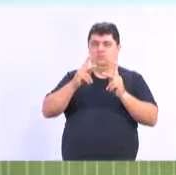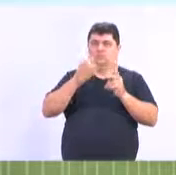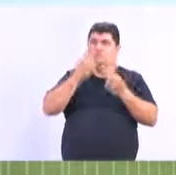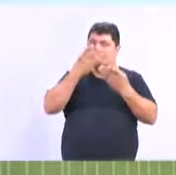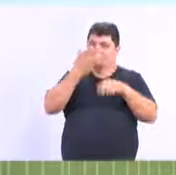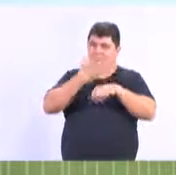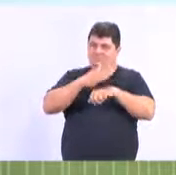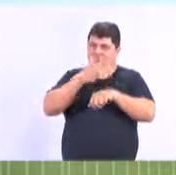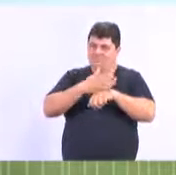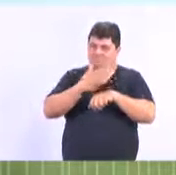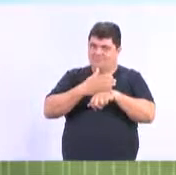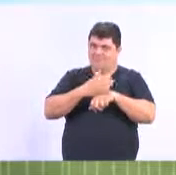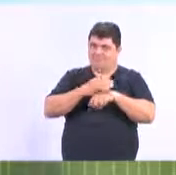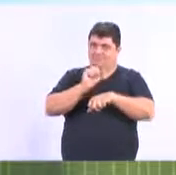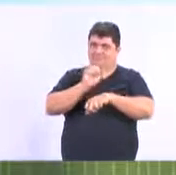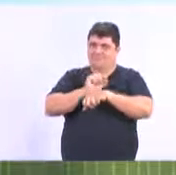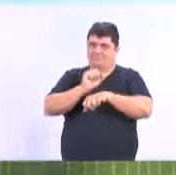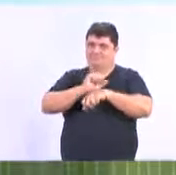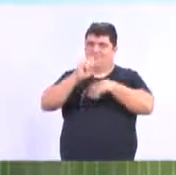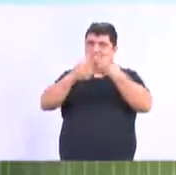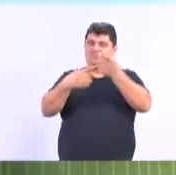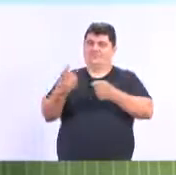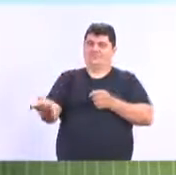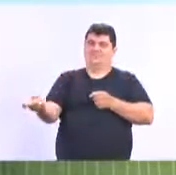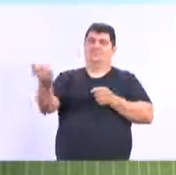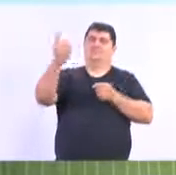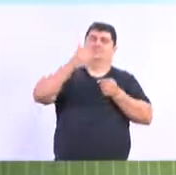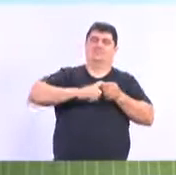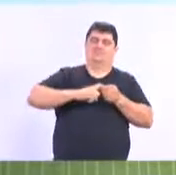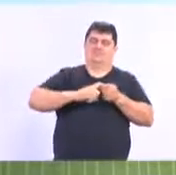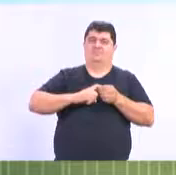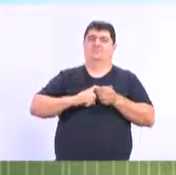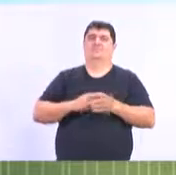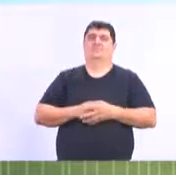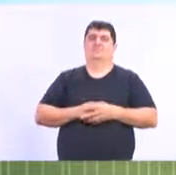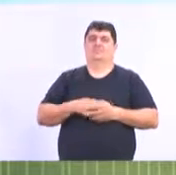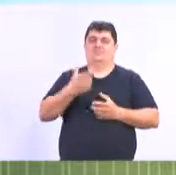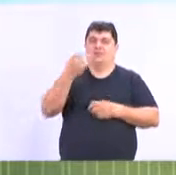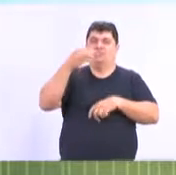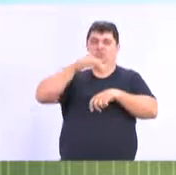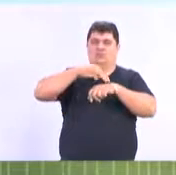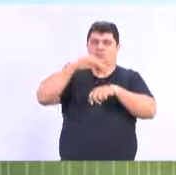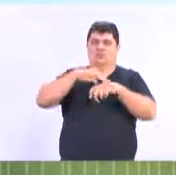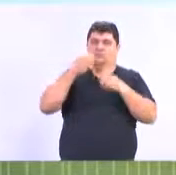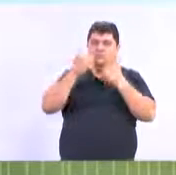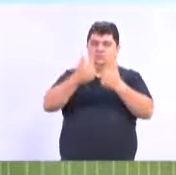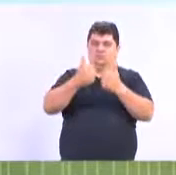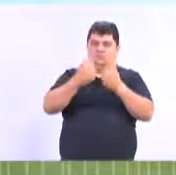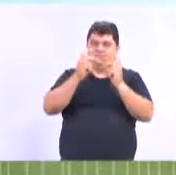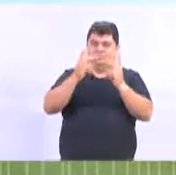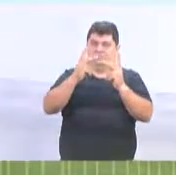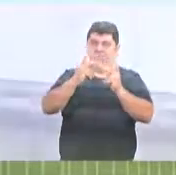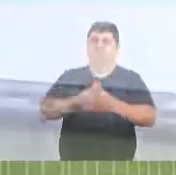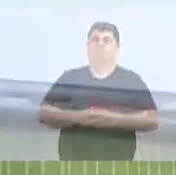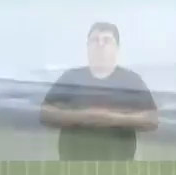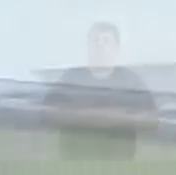Bom trabalho para vocês, 20 minutos vocês fazem a atividade e daqui a 20 minutos a gente volta para responder as atividades. Até lá!